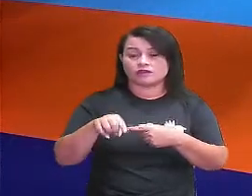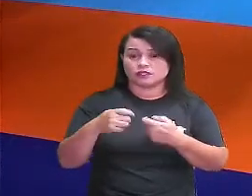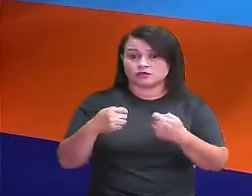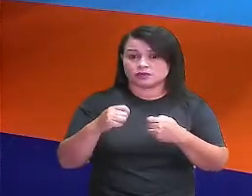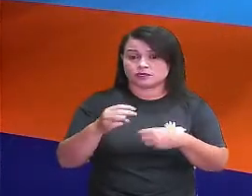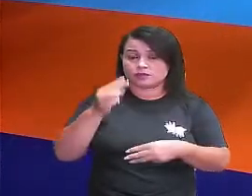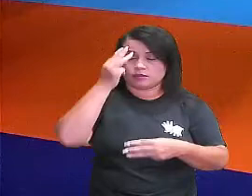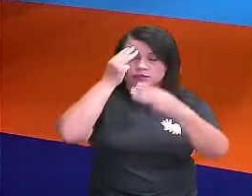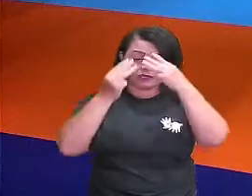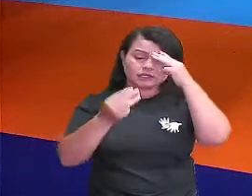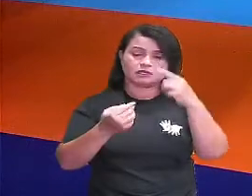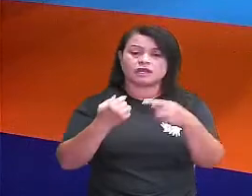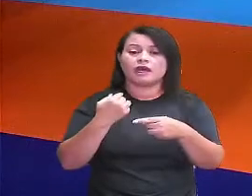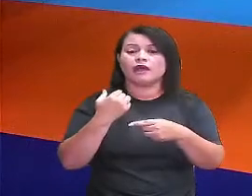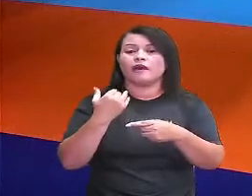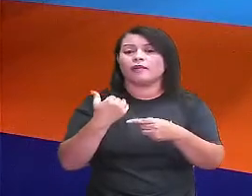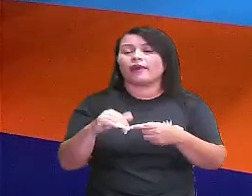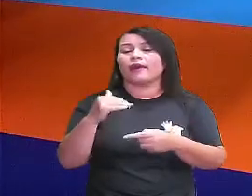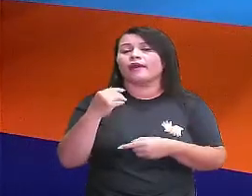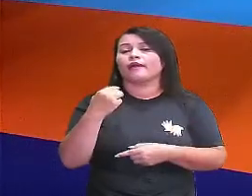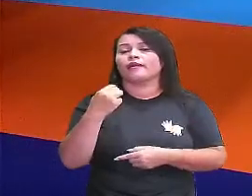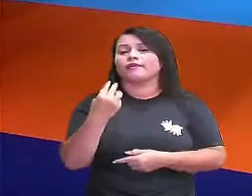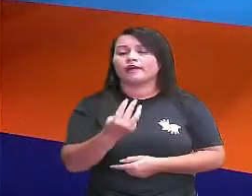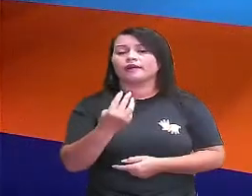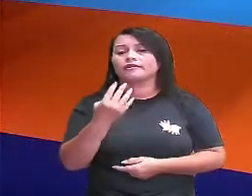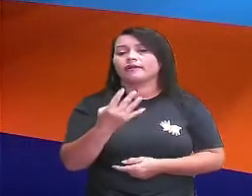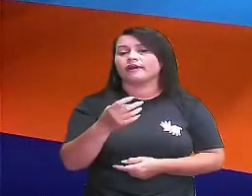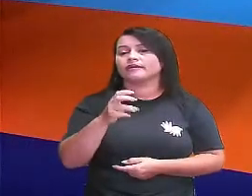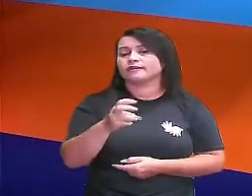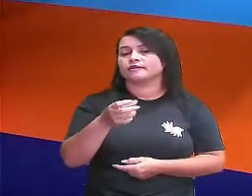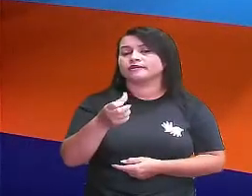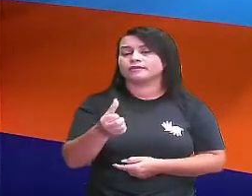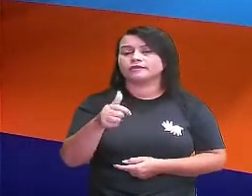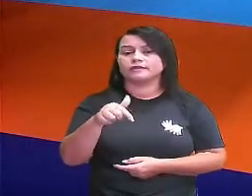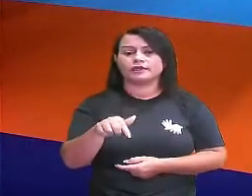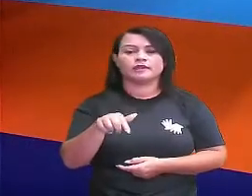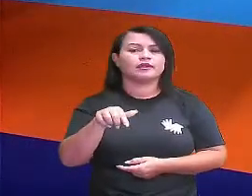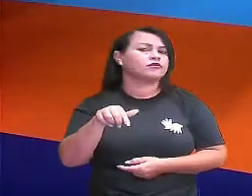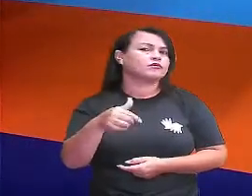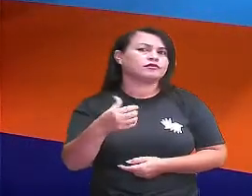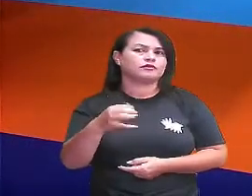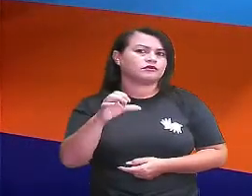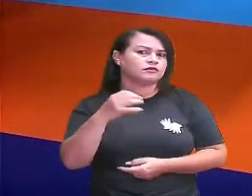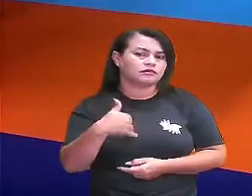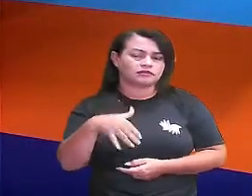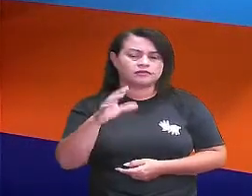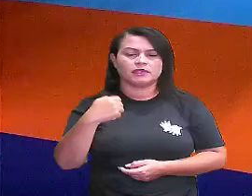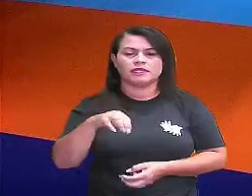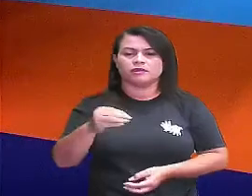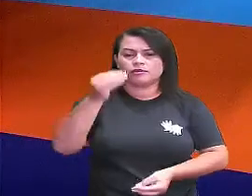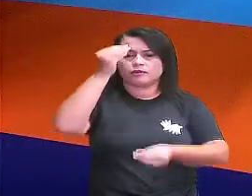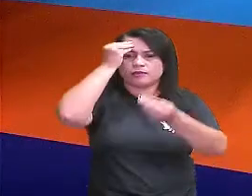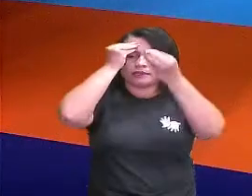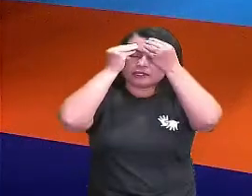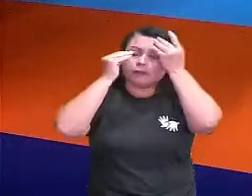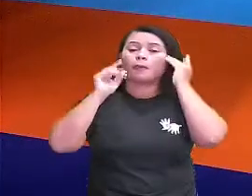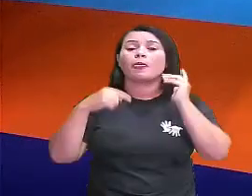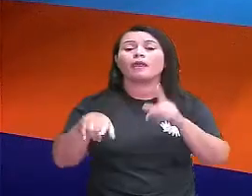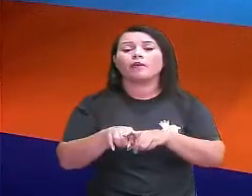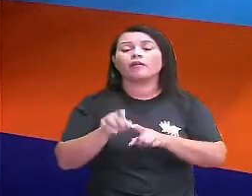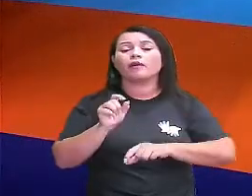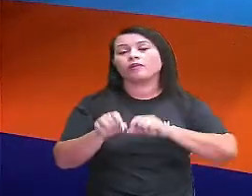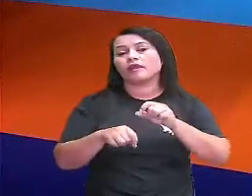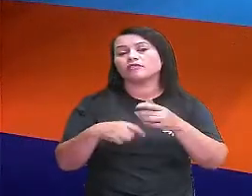decore meio, terço, quarto, quinto, sexto, sétimo, oitavo e nono. Isso aí é o que a gente precisa decorar. Já na leitura